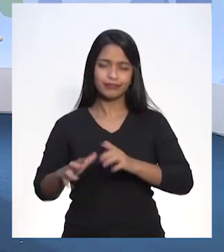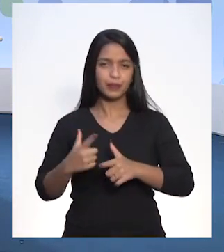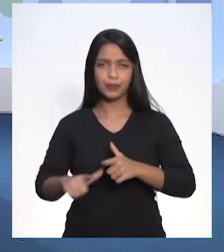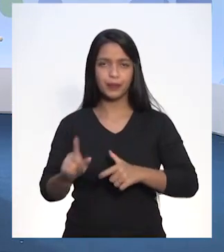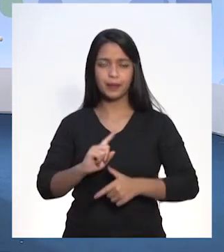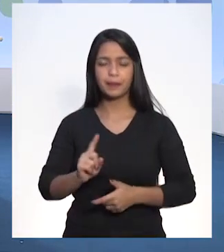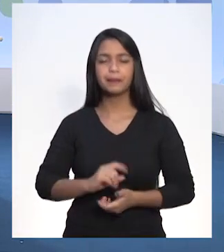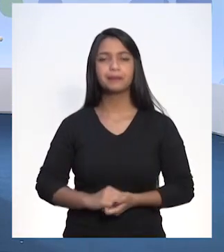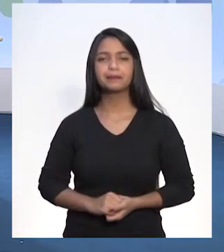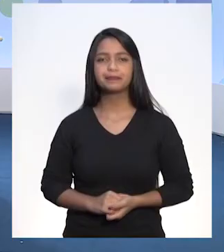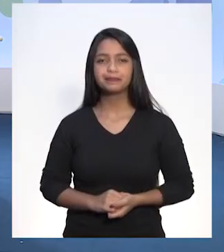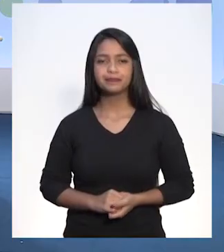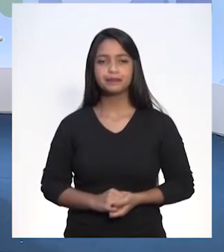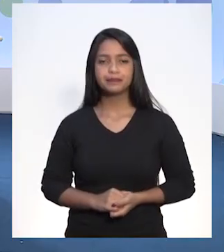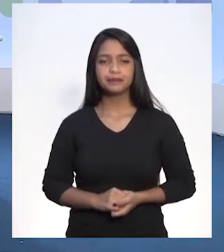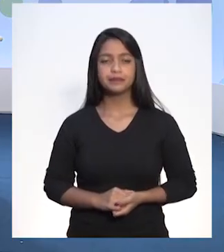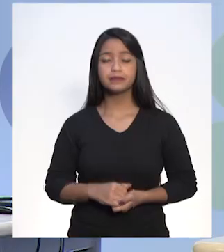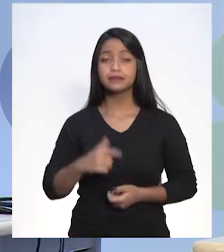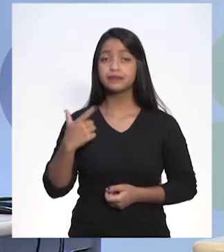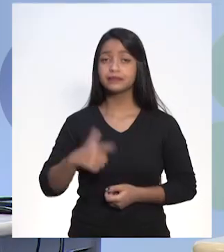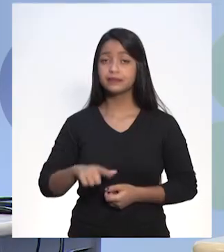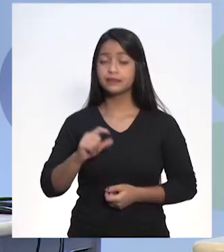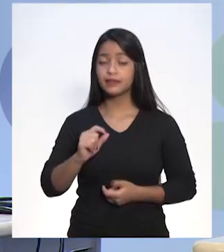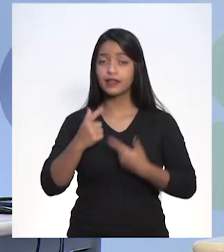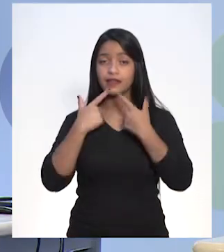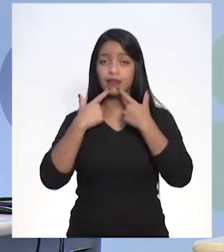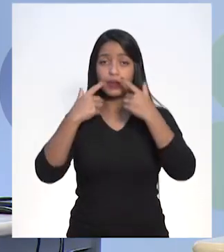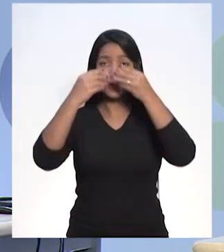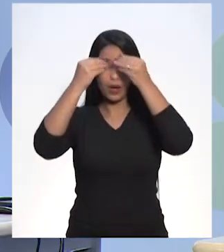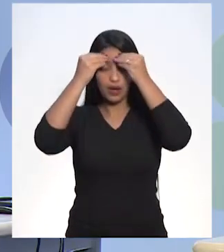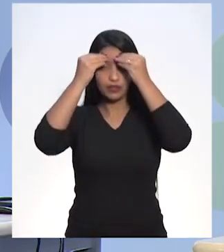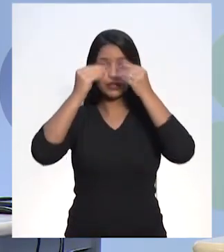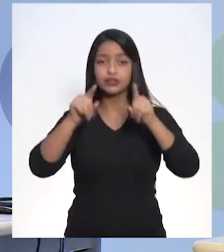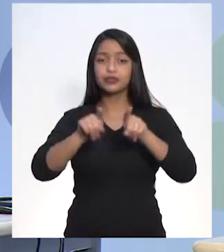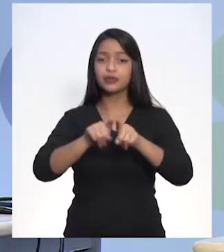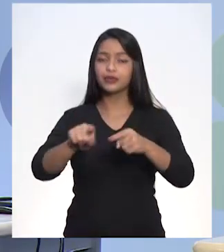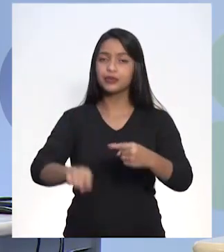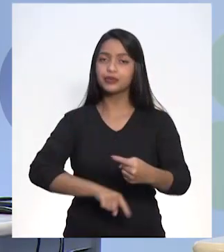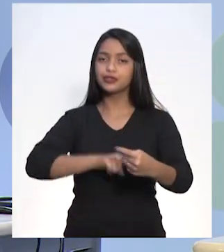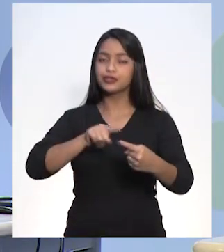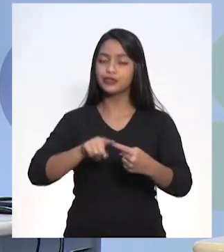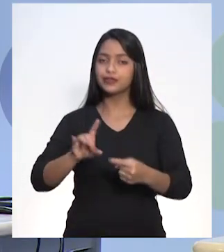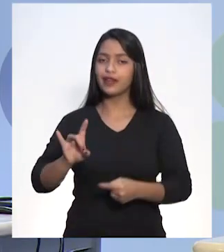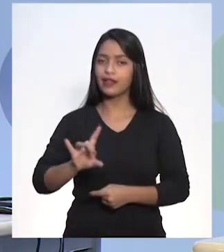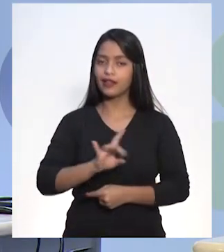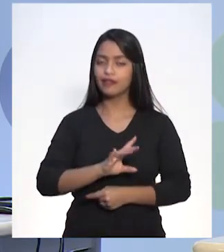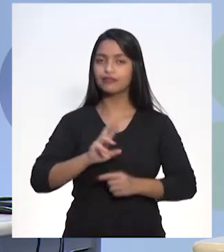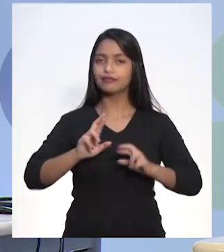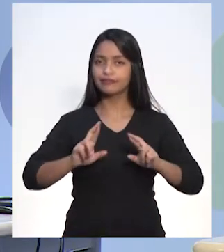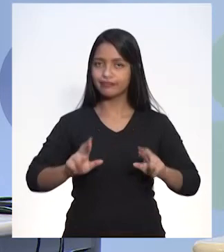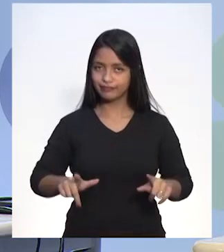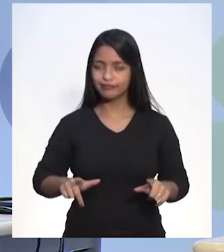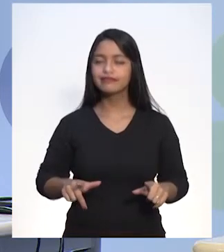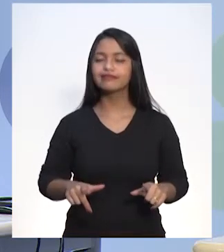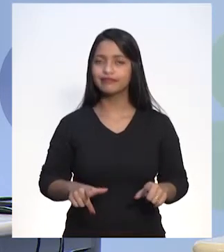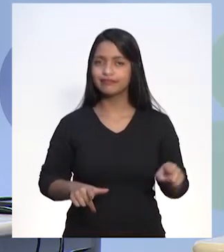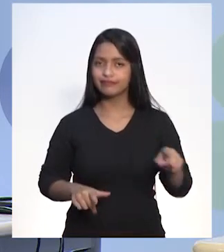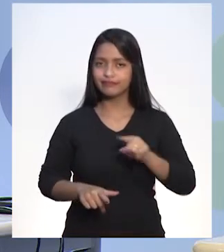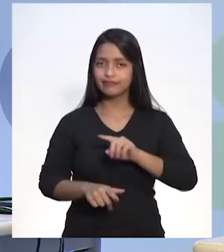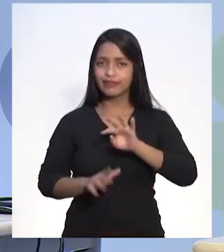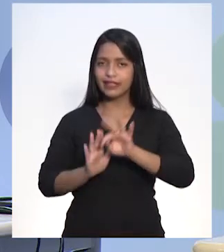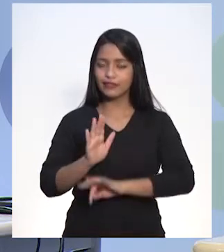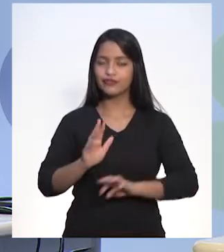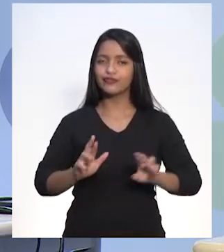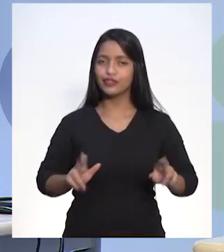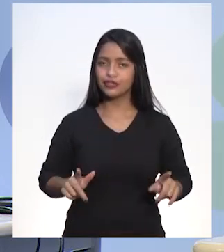Que tá ali, ó, olha o direto ali, ó, entre aspas, né? Você o tratava mal. Nem tá aparecendo entre aspas para vocês, mas é entre aspas. Não sei por que que tá